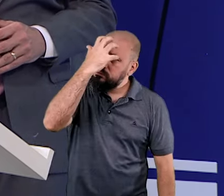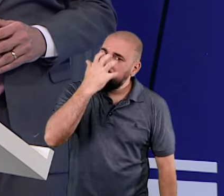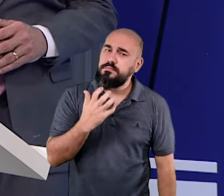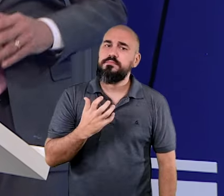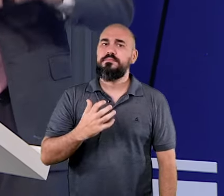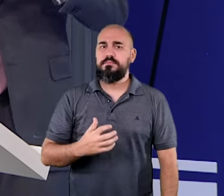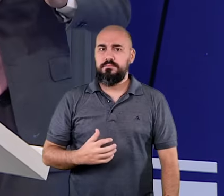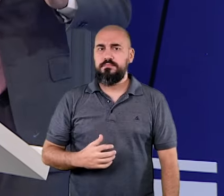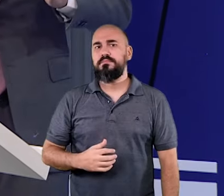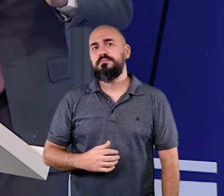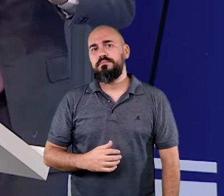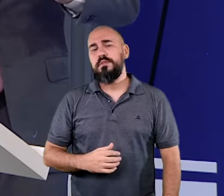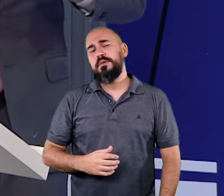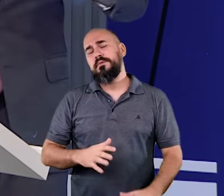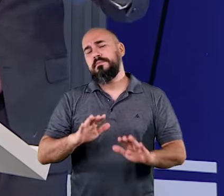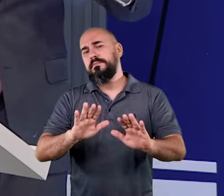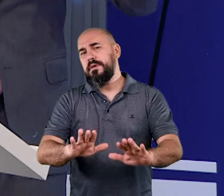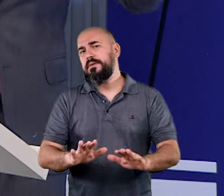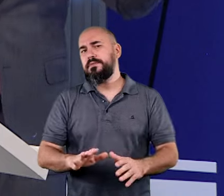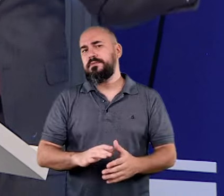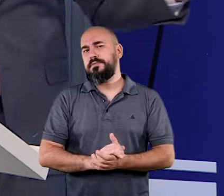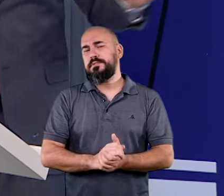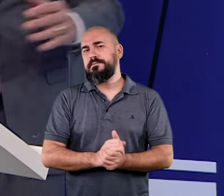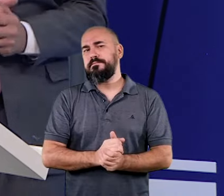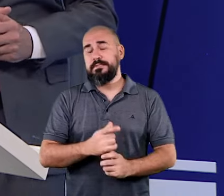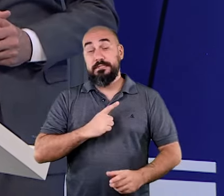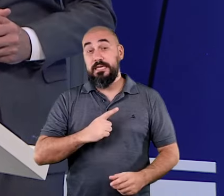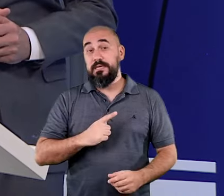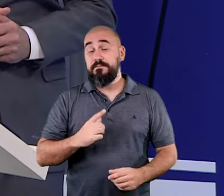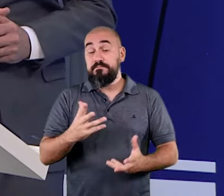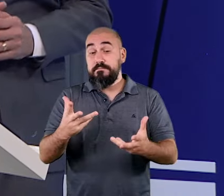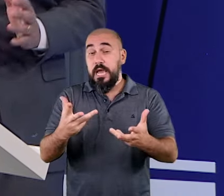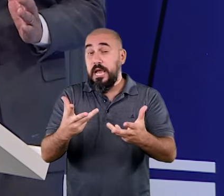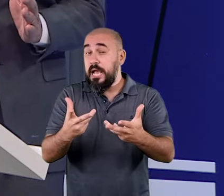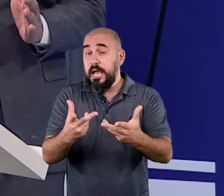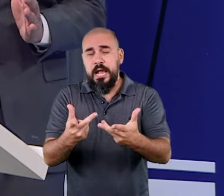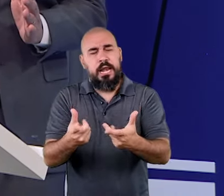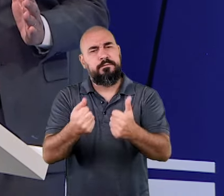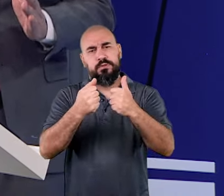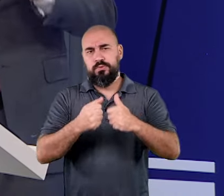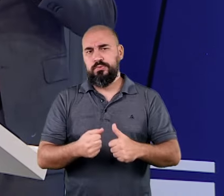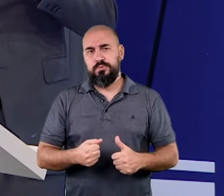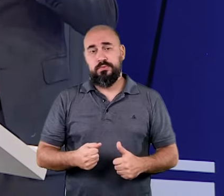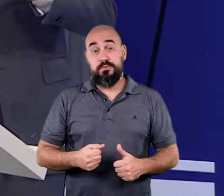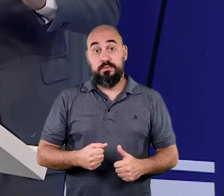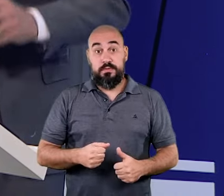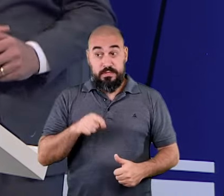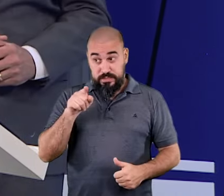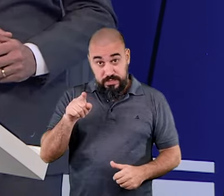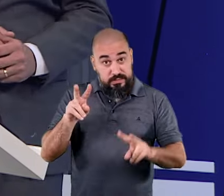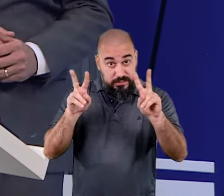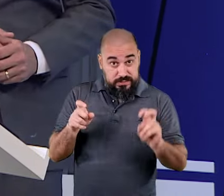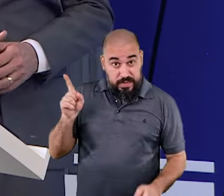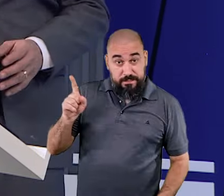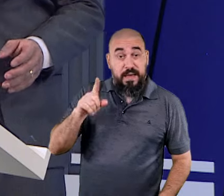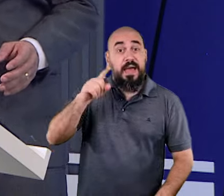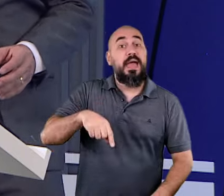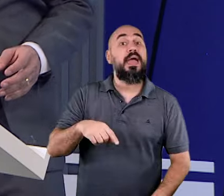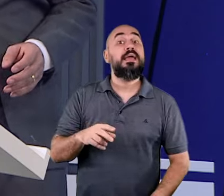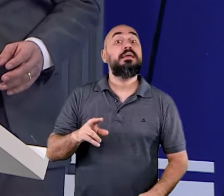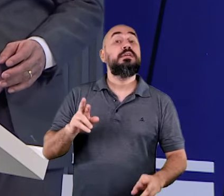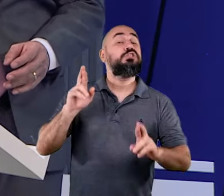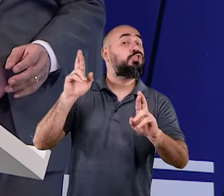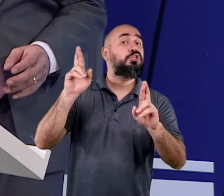sério e, ao mesmo tempo, algo grandioso. É a nossa maior esperança. É